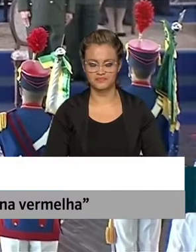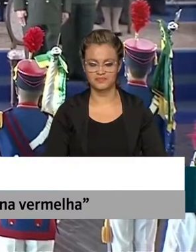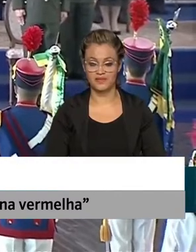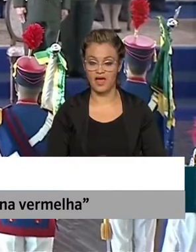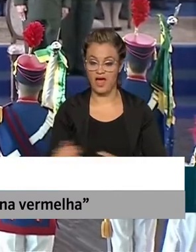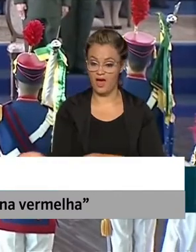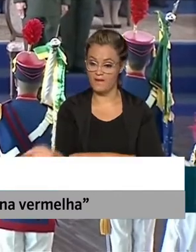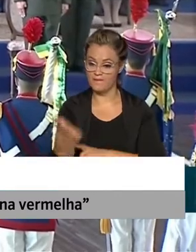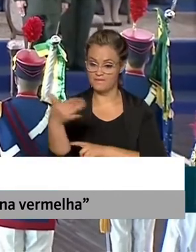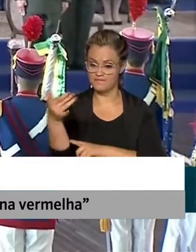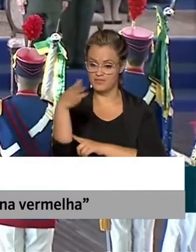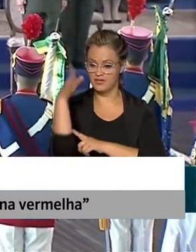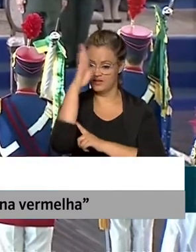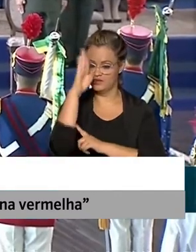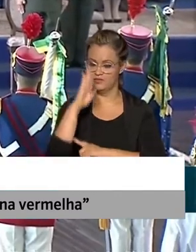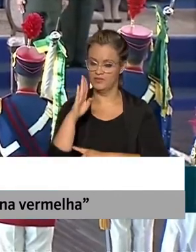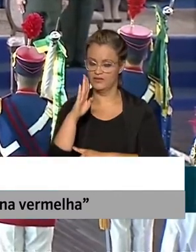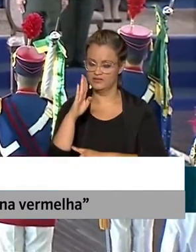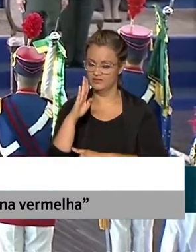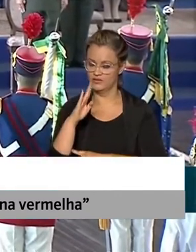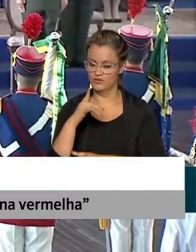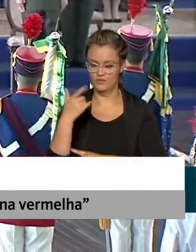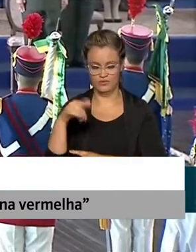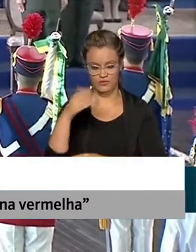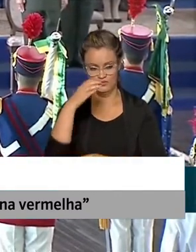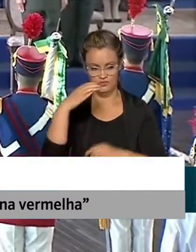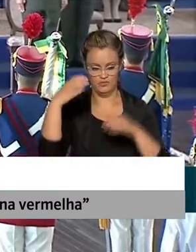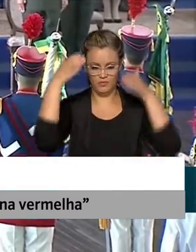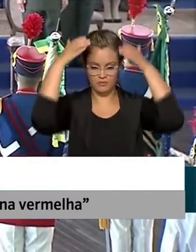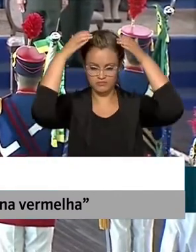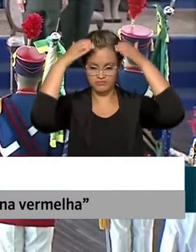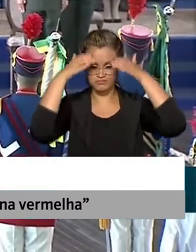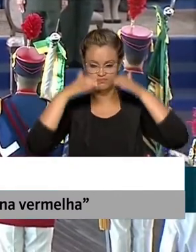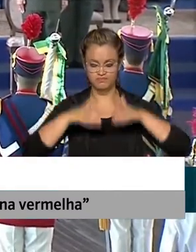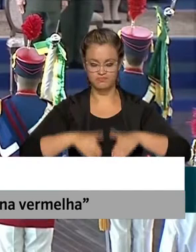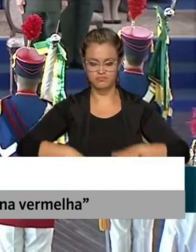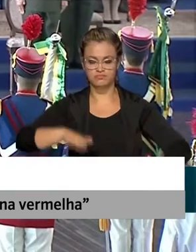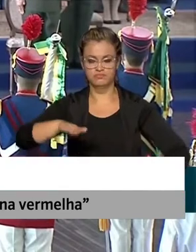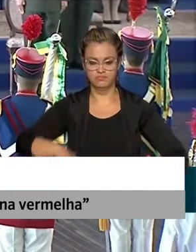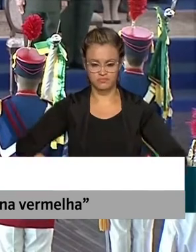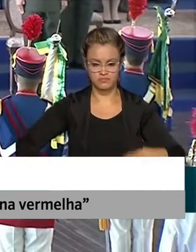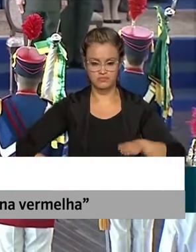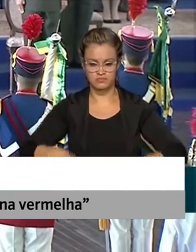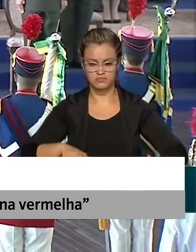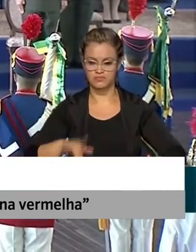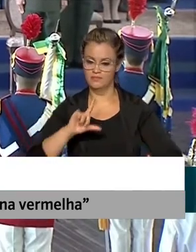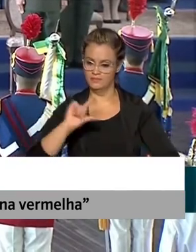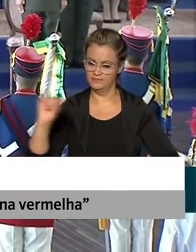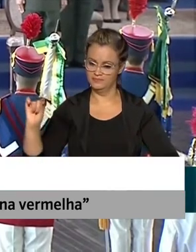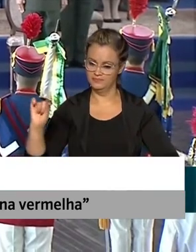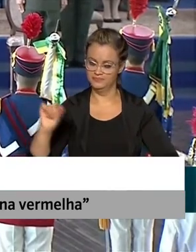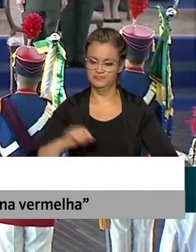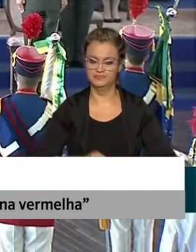A bandeira do Brasil, acompanhada dos estandartes do Exército e do Duque de Caxias, retirar-se-á.